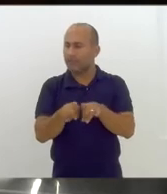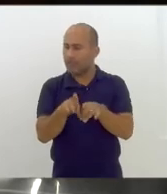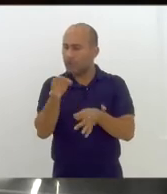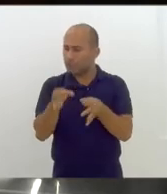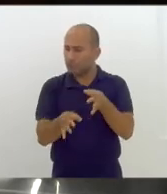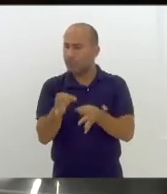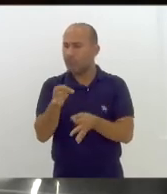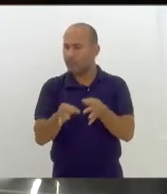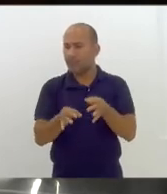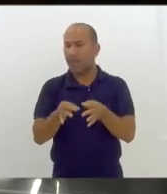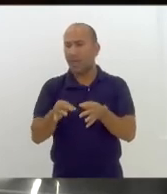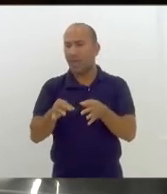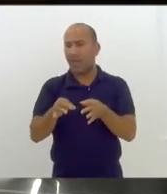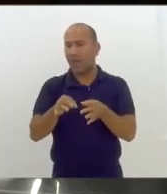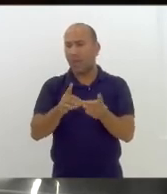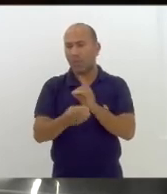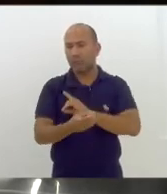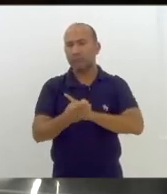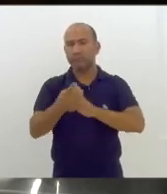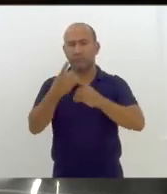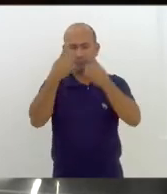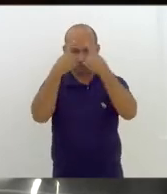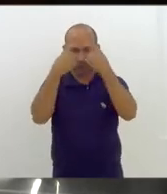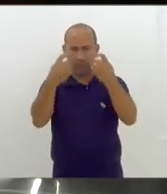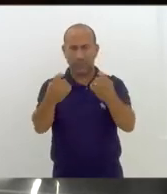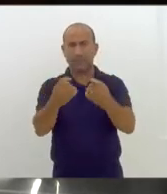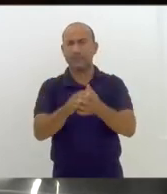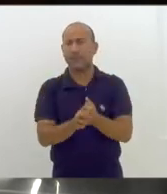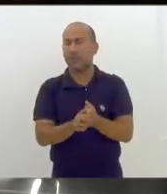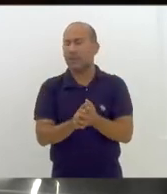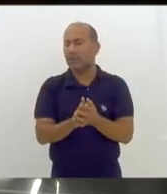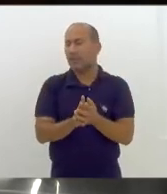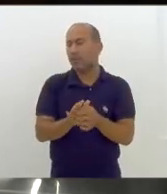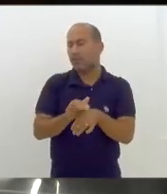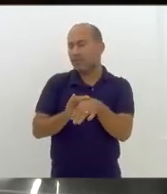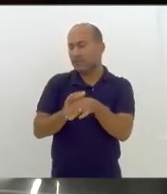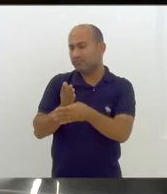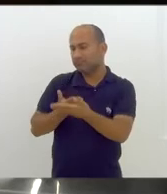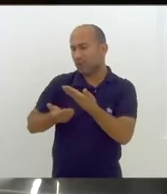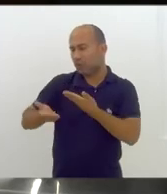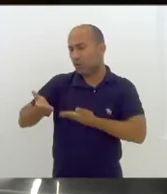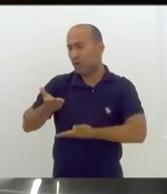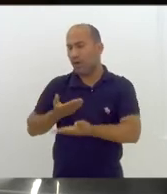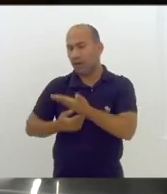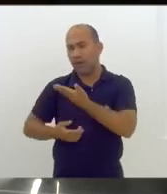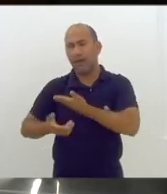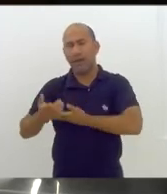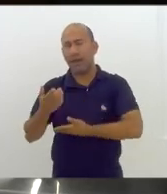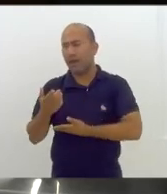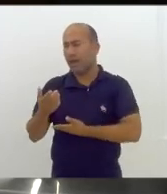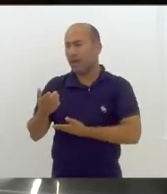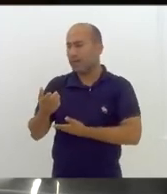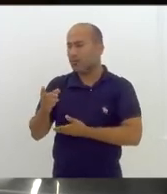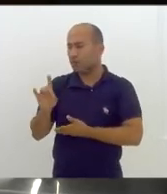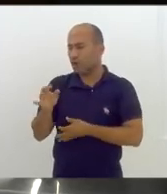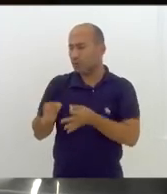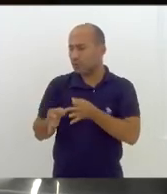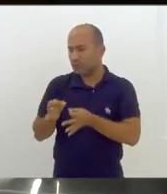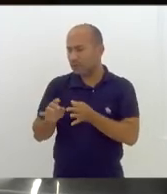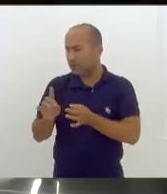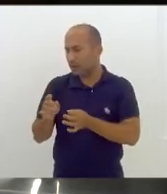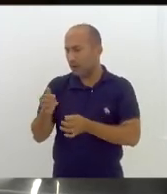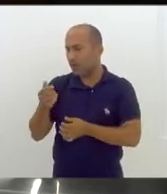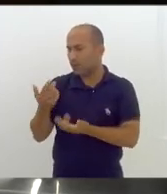da violência contra a mulher, não apenas como juíza, né, mas como mulher, como mãe também que sou, de